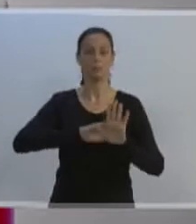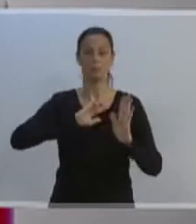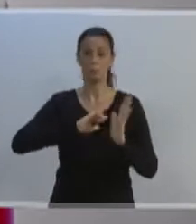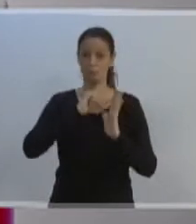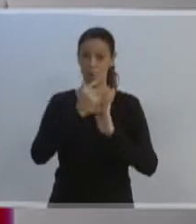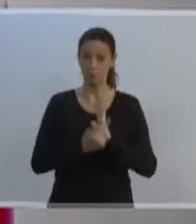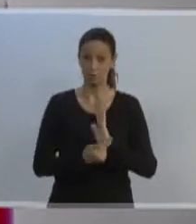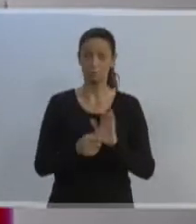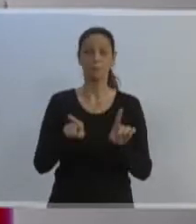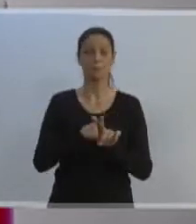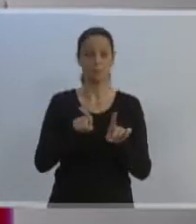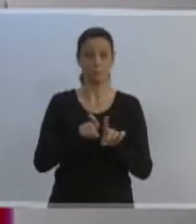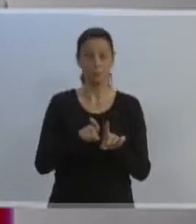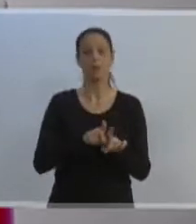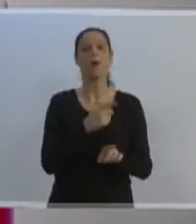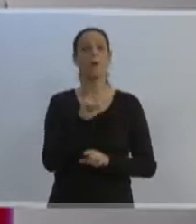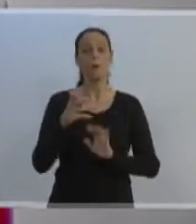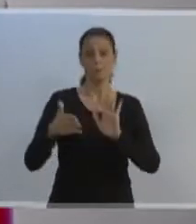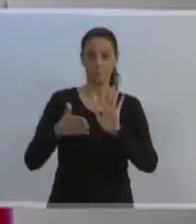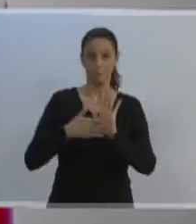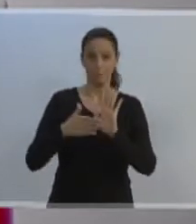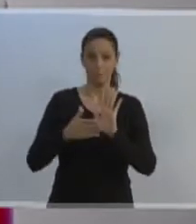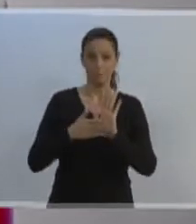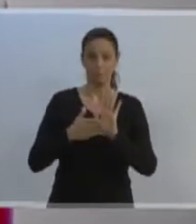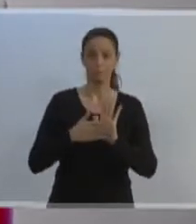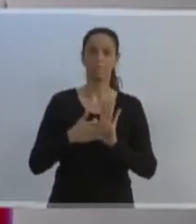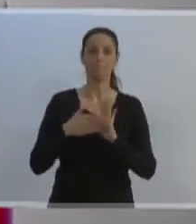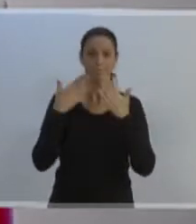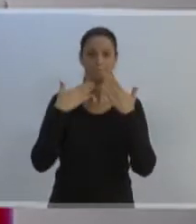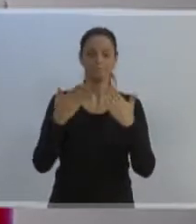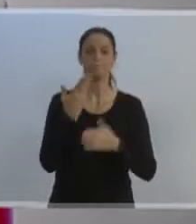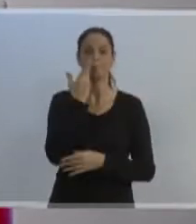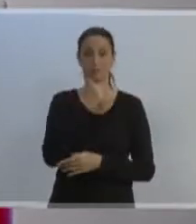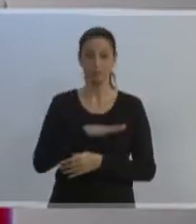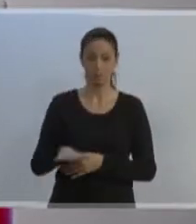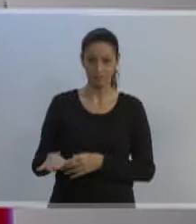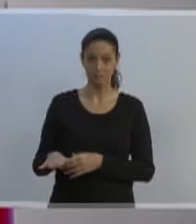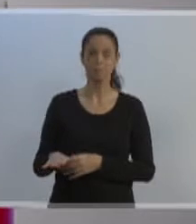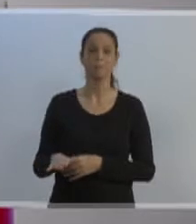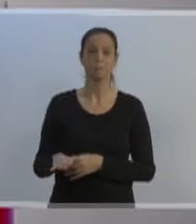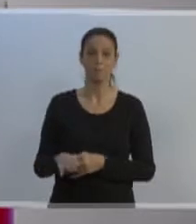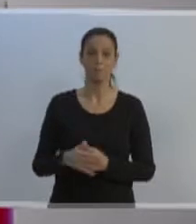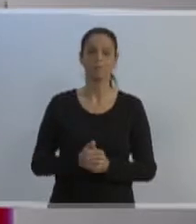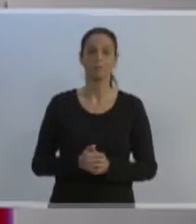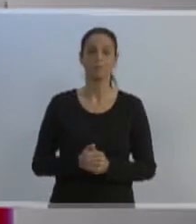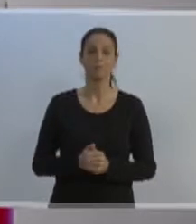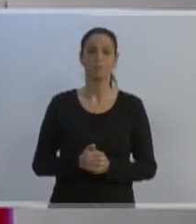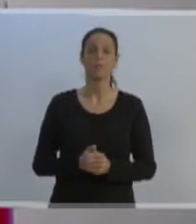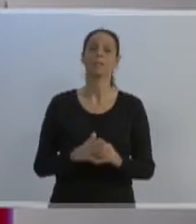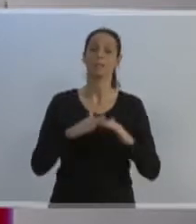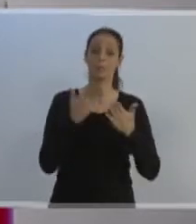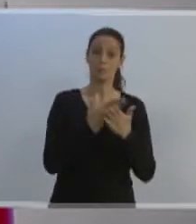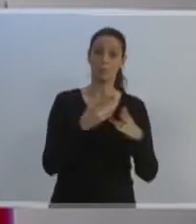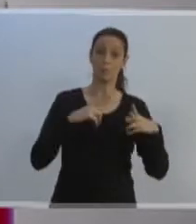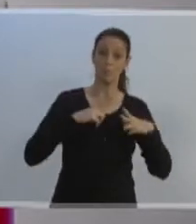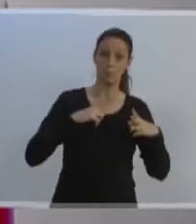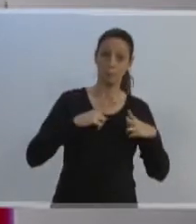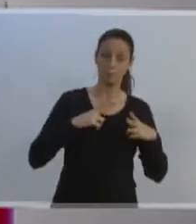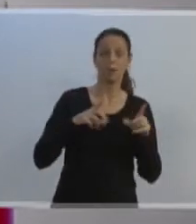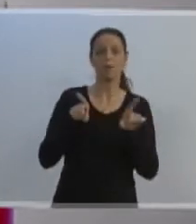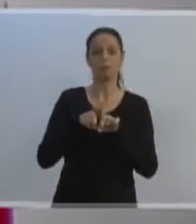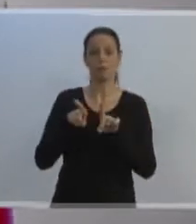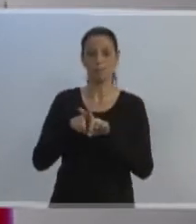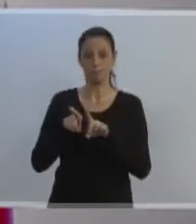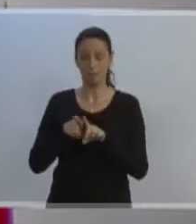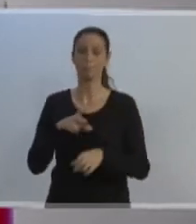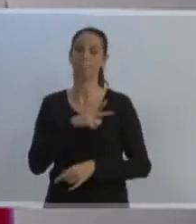gênero e várias outras propostas de apresentação para os alunos da rede de ensino, tanto das instituições públicas quanto